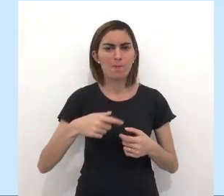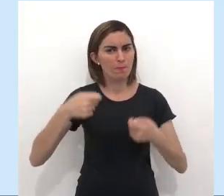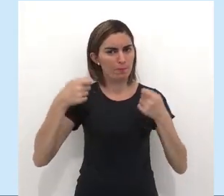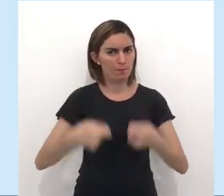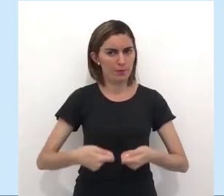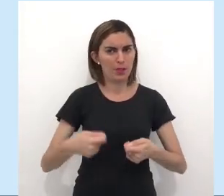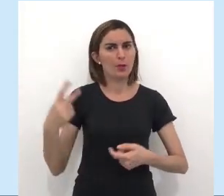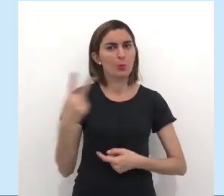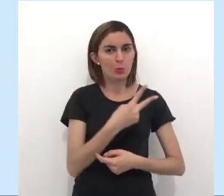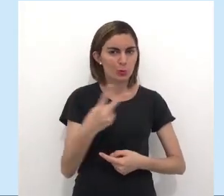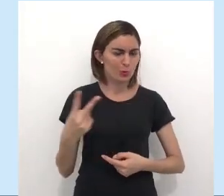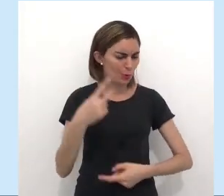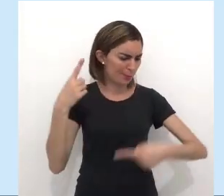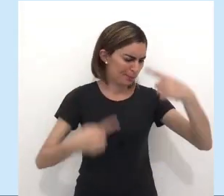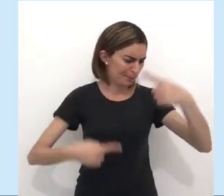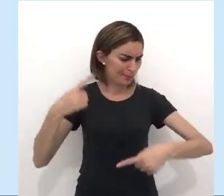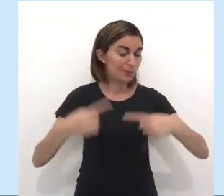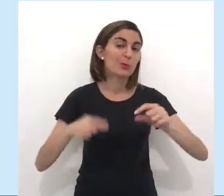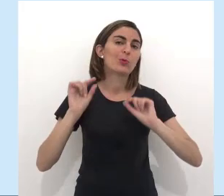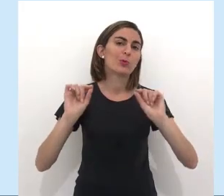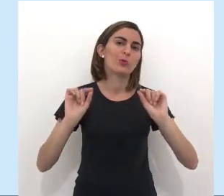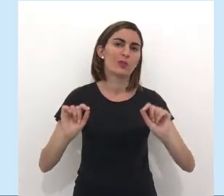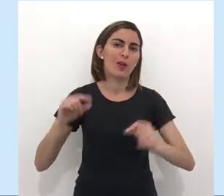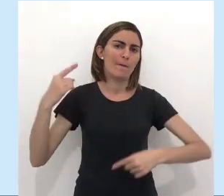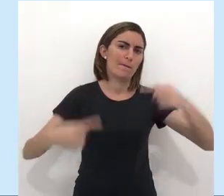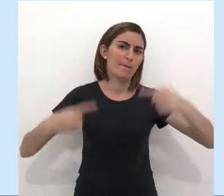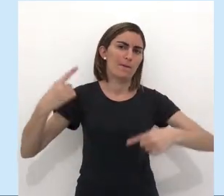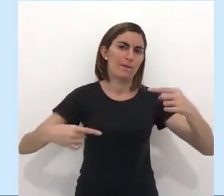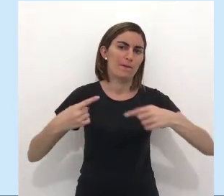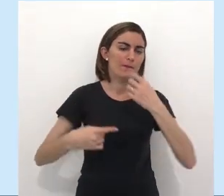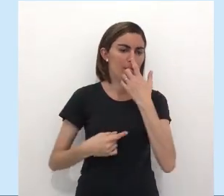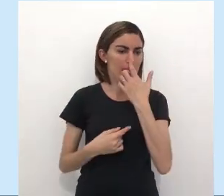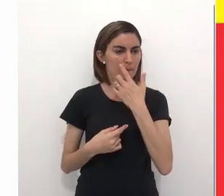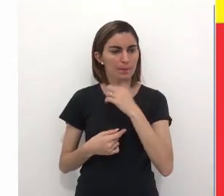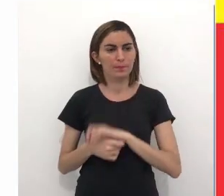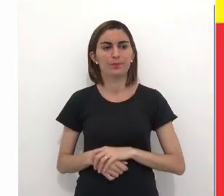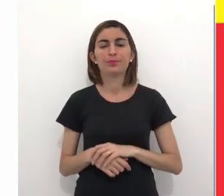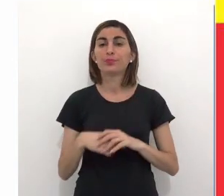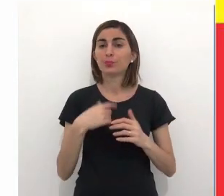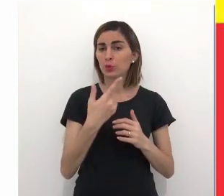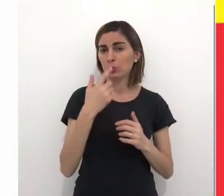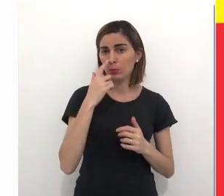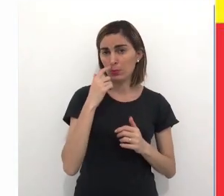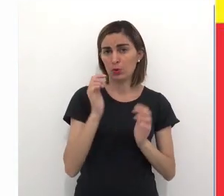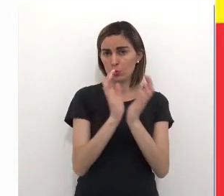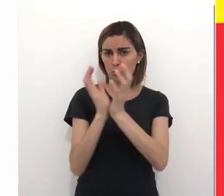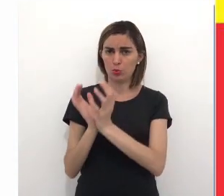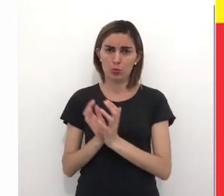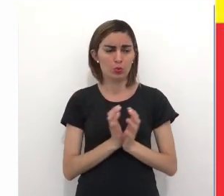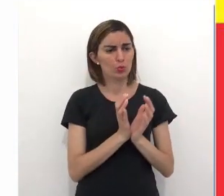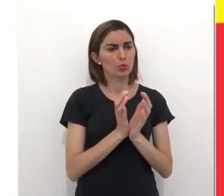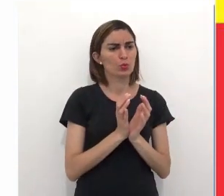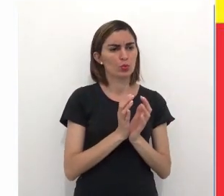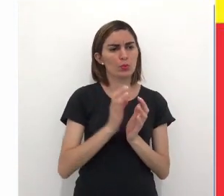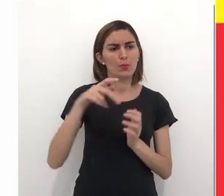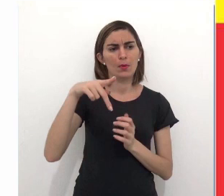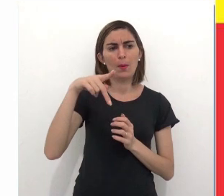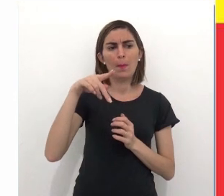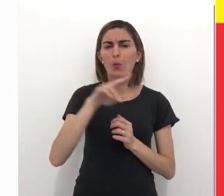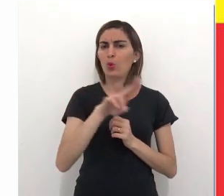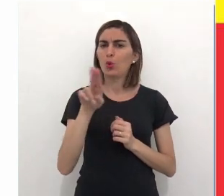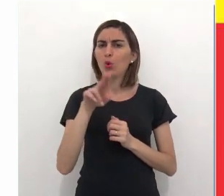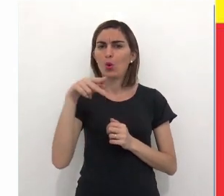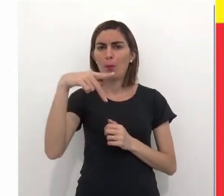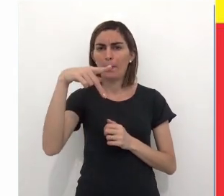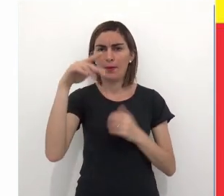Eita, meu Deus, o que é que vai dar nisso aí? Entre pés de chumbo e cabras. Então, os grupos pés de chumbo estavam organizados